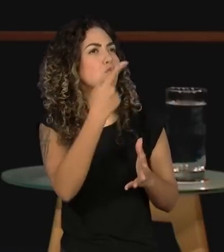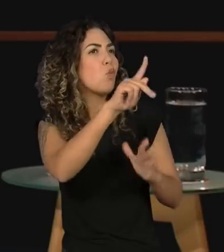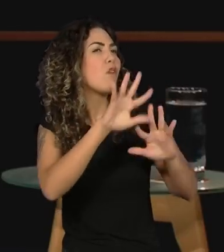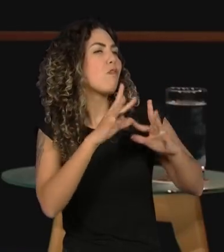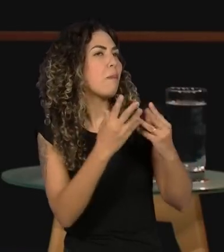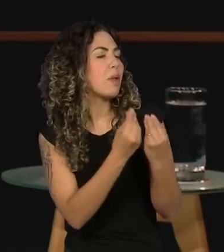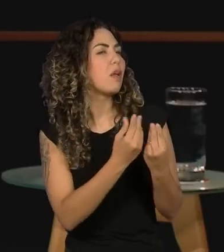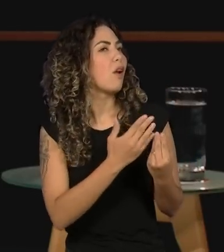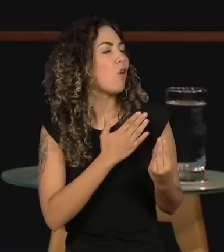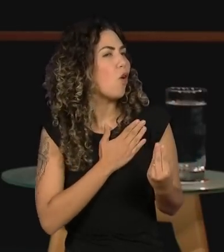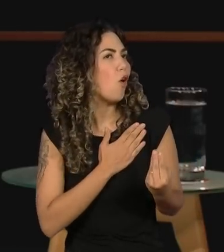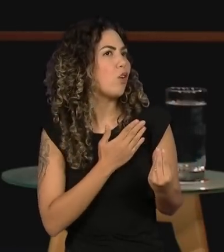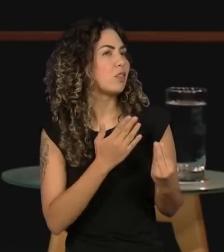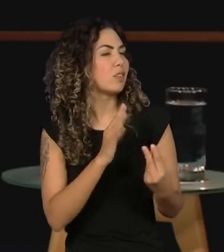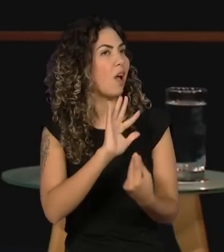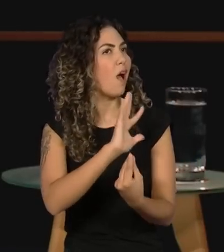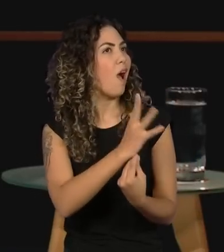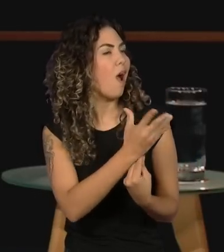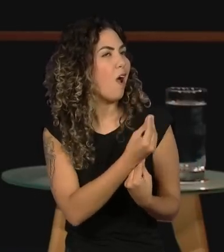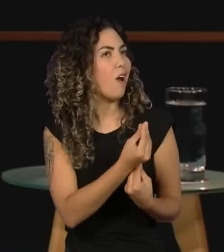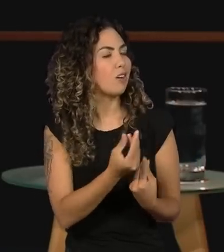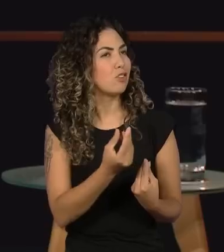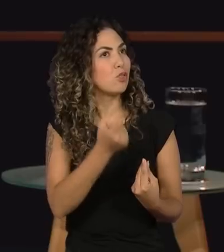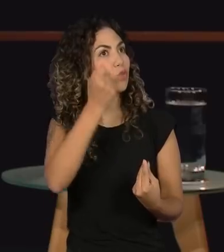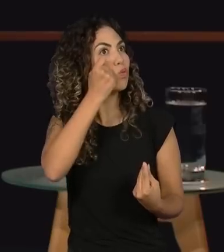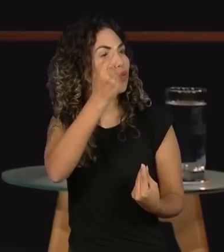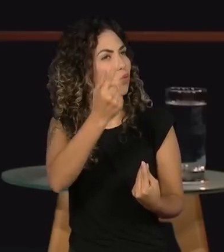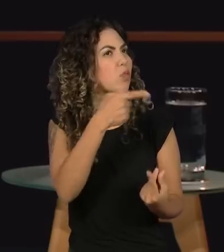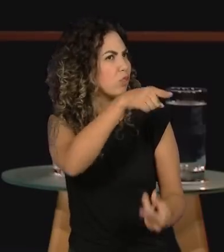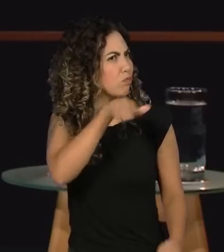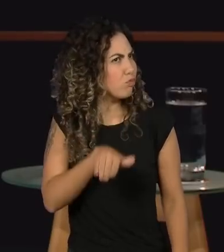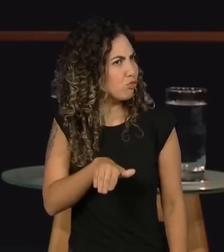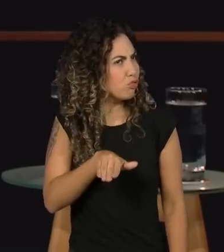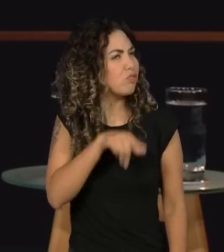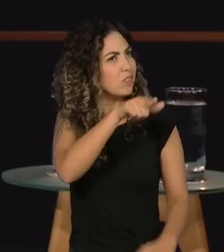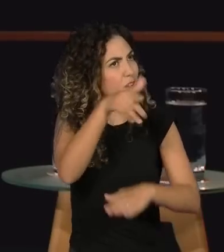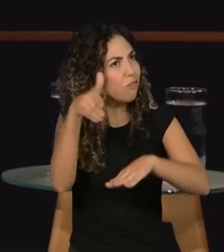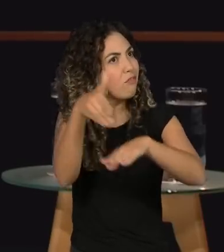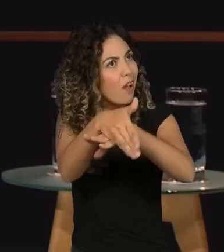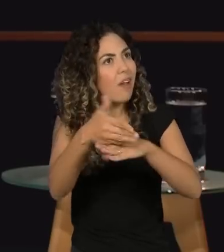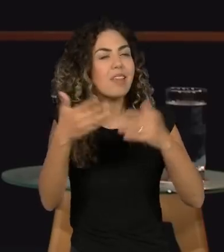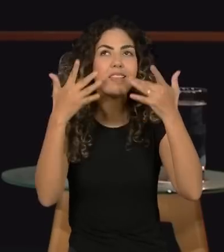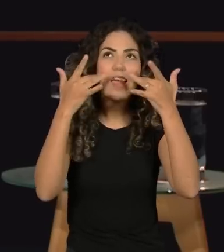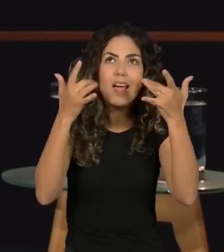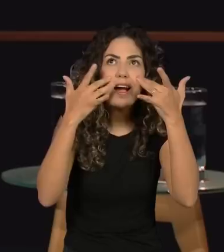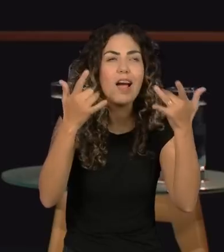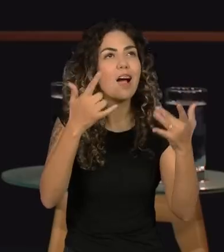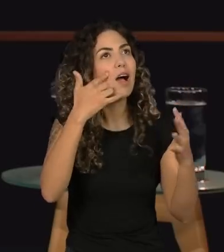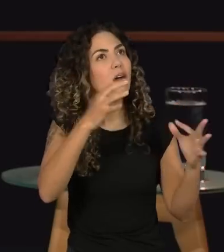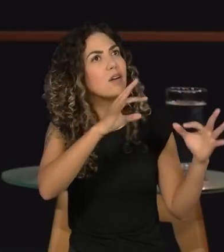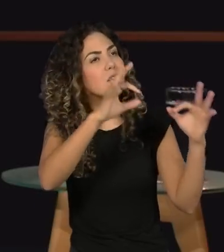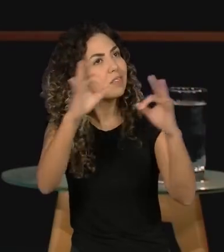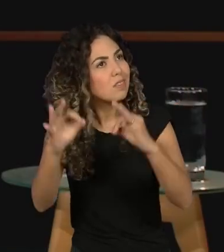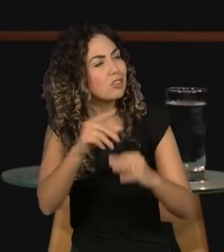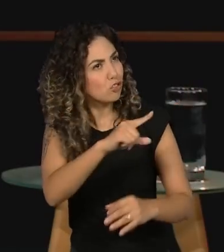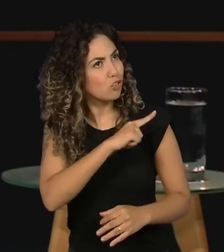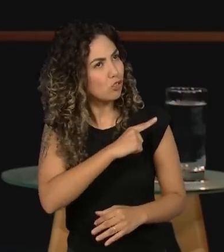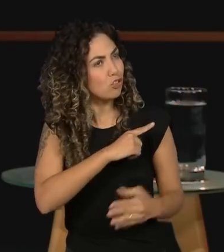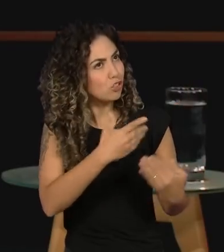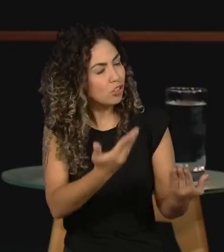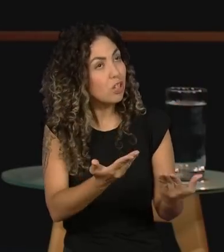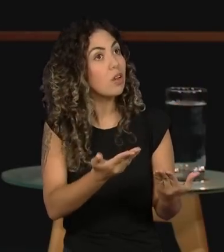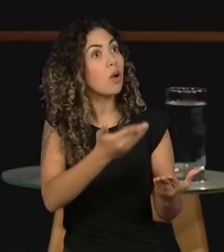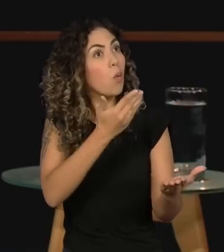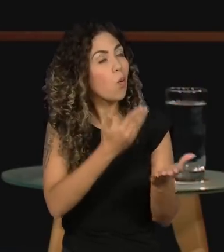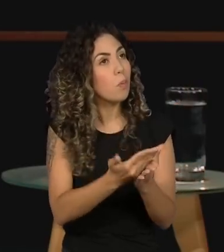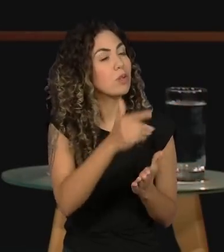hábitos culturais e tal, né? E costumava te levar ao teatro desde pequena. E lá, você tomou contato com um